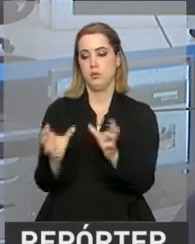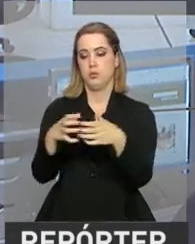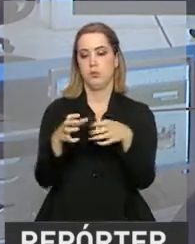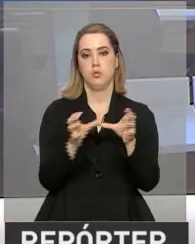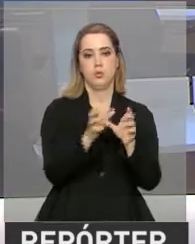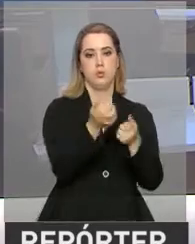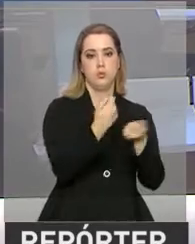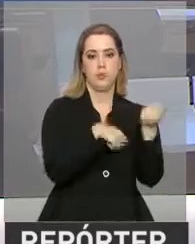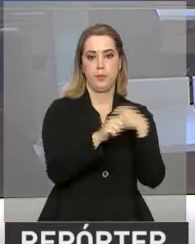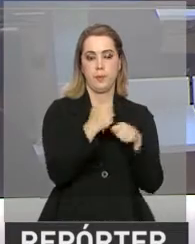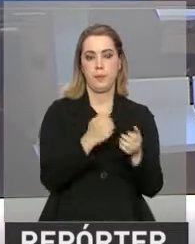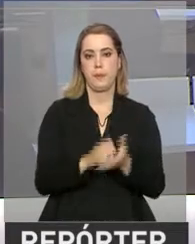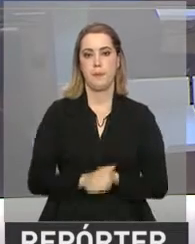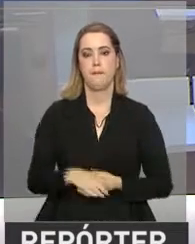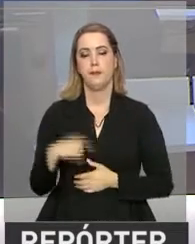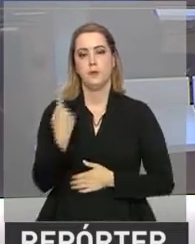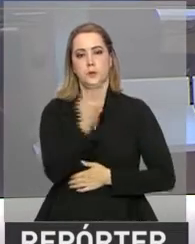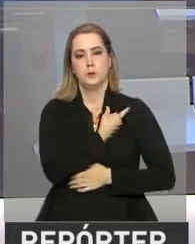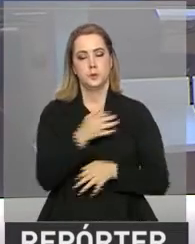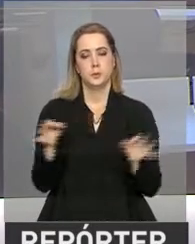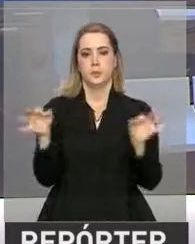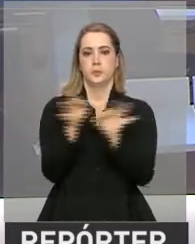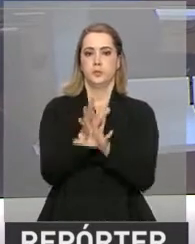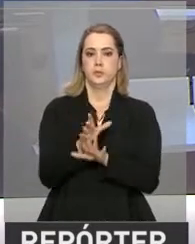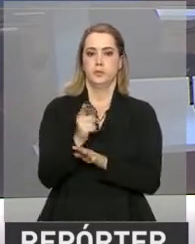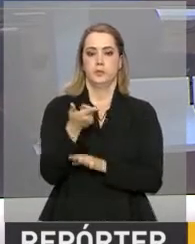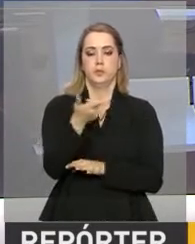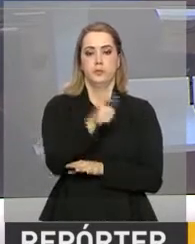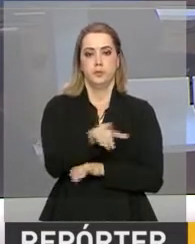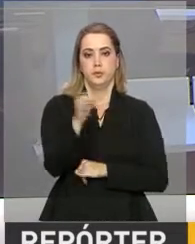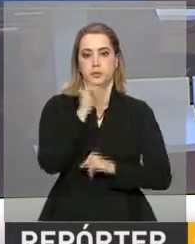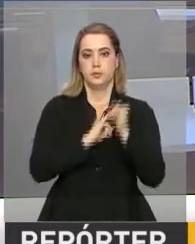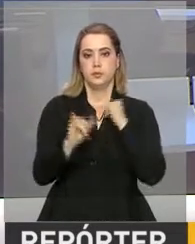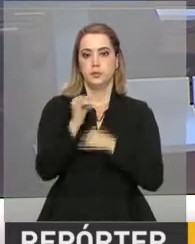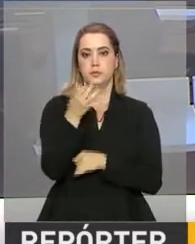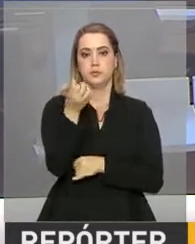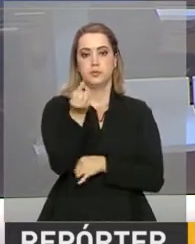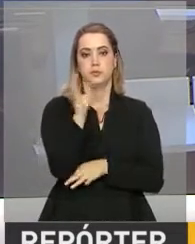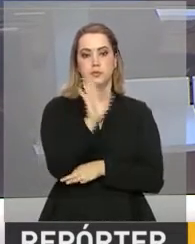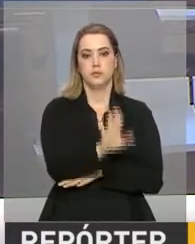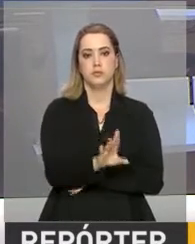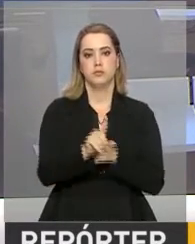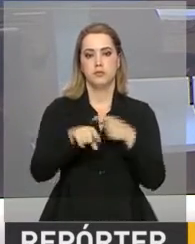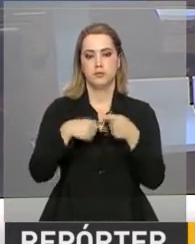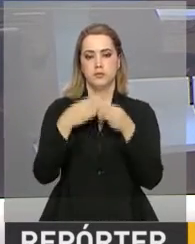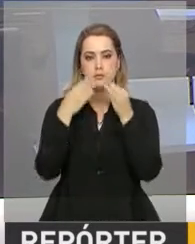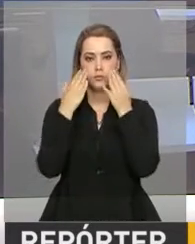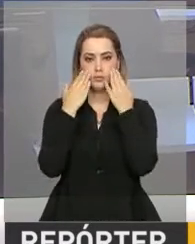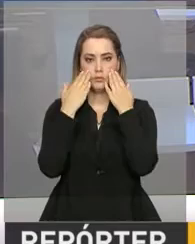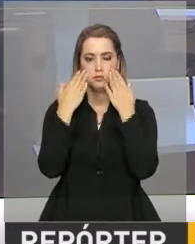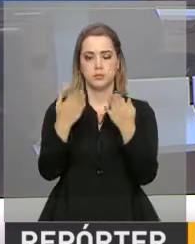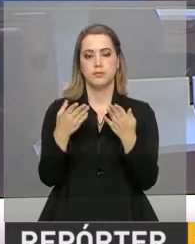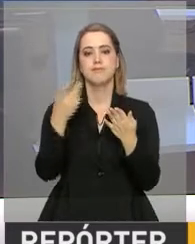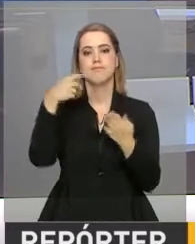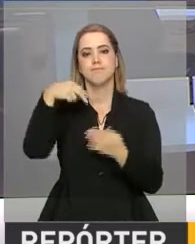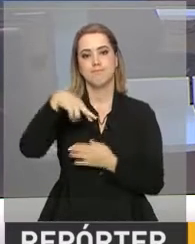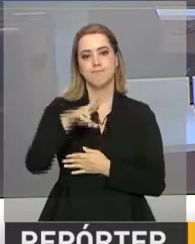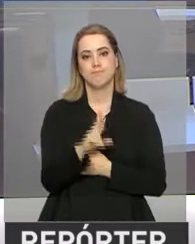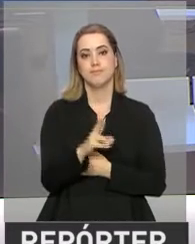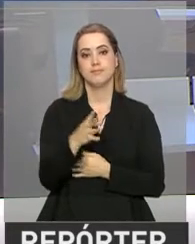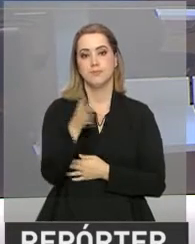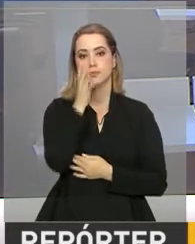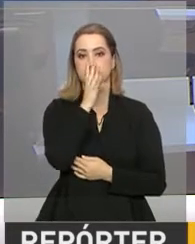economia. E nós ficamos por aqui. Voltamos a qualquer momento com outras informações ou às 18h na próxima edição do Repórter